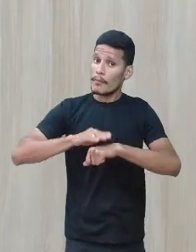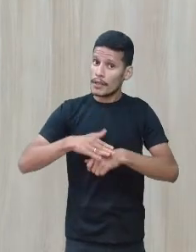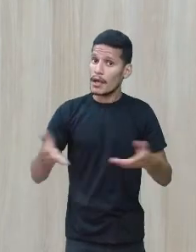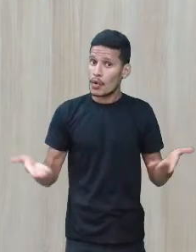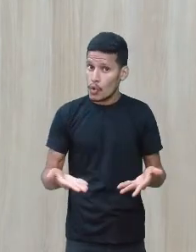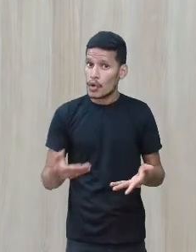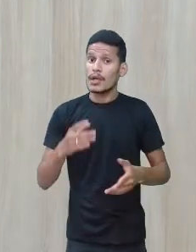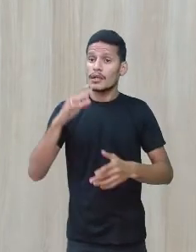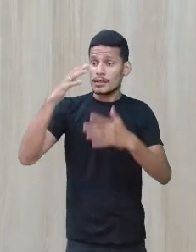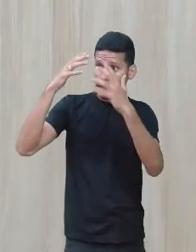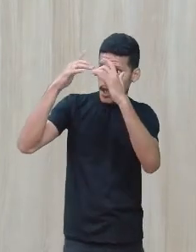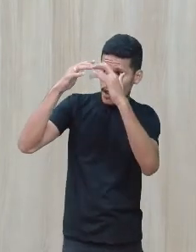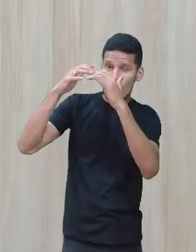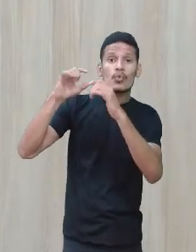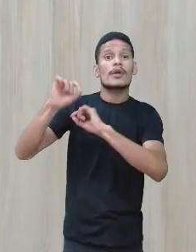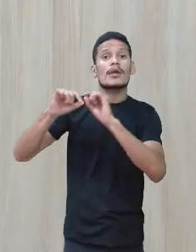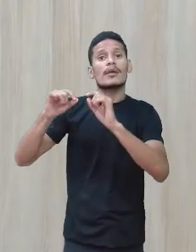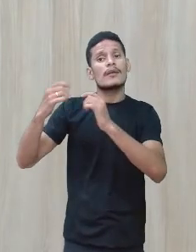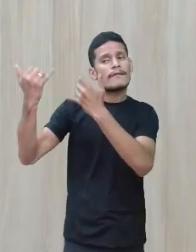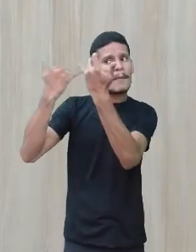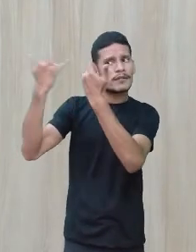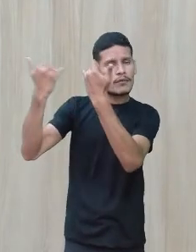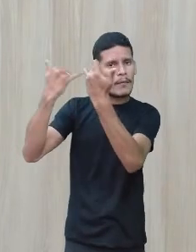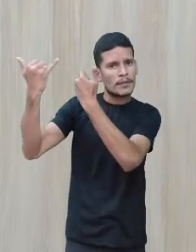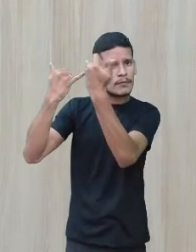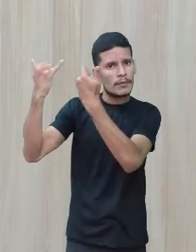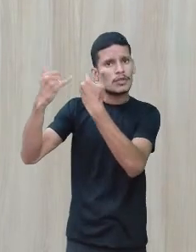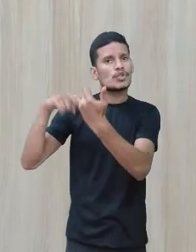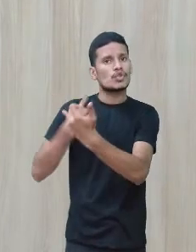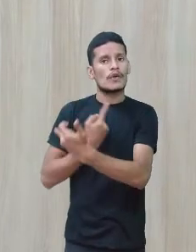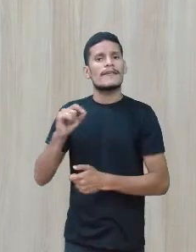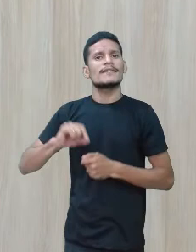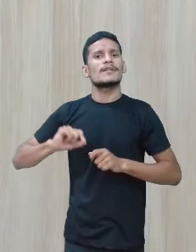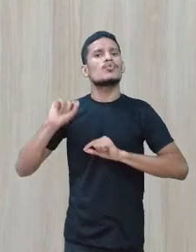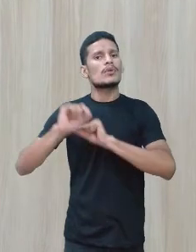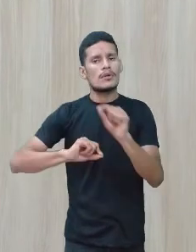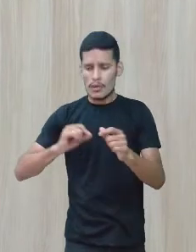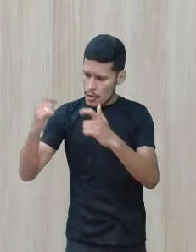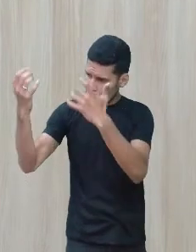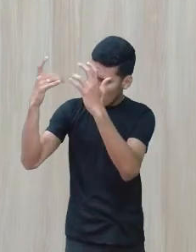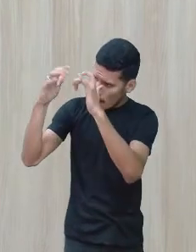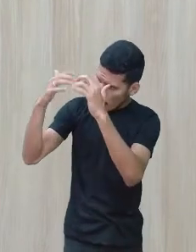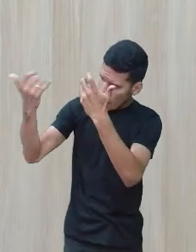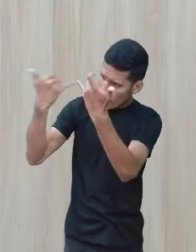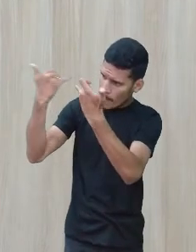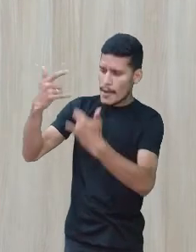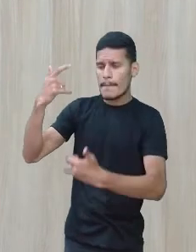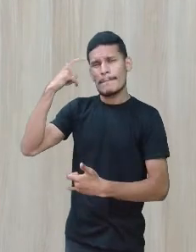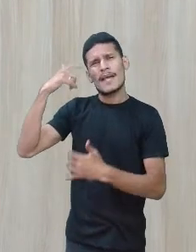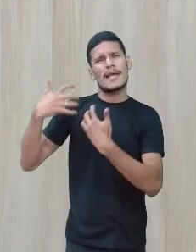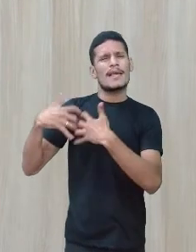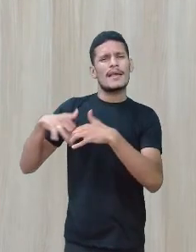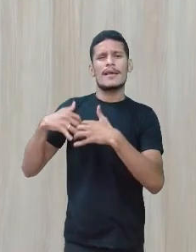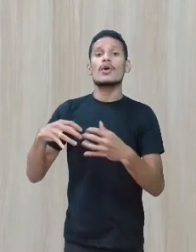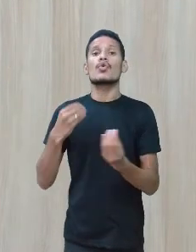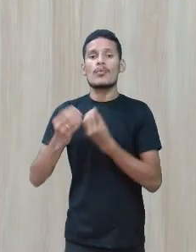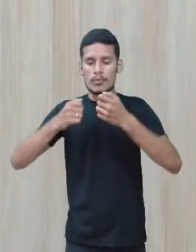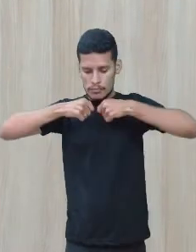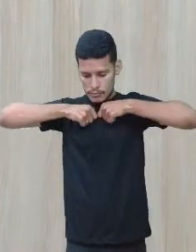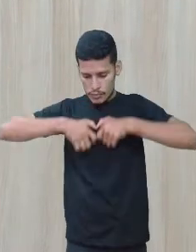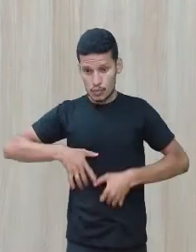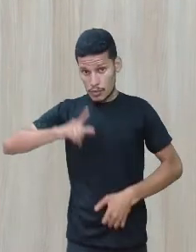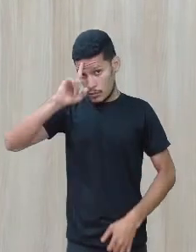né? O nosso cérebro pega as informações do que a gente tem que fazer e a gente pensa muito para poder mandar para o